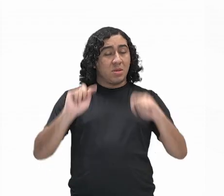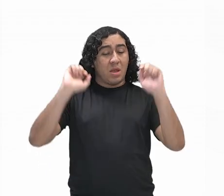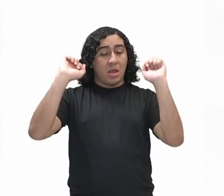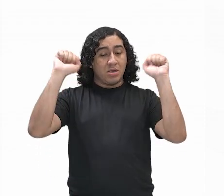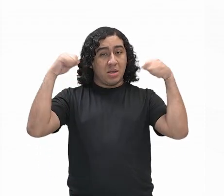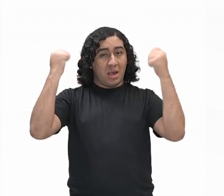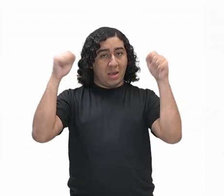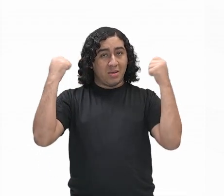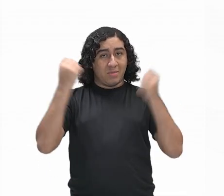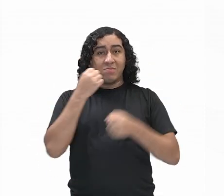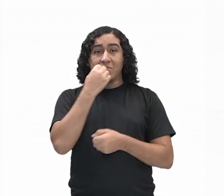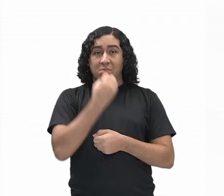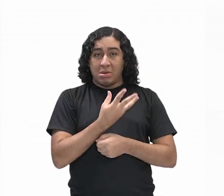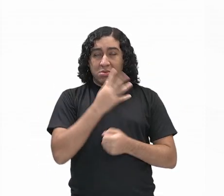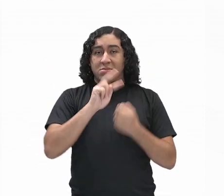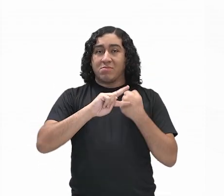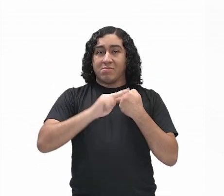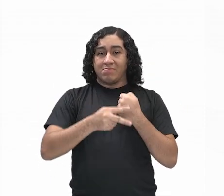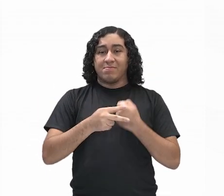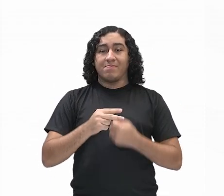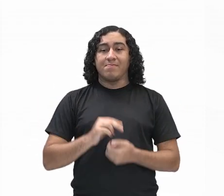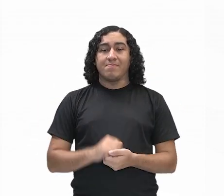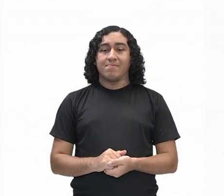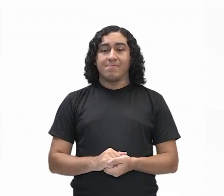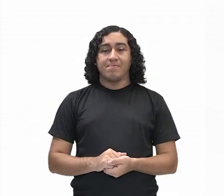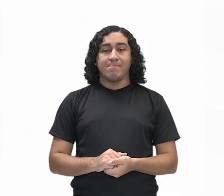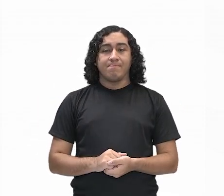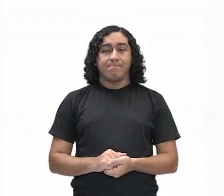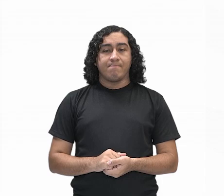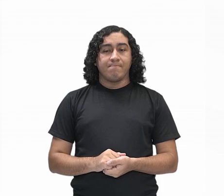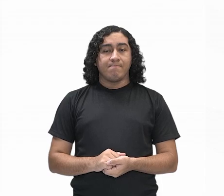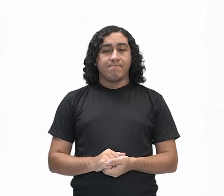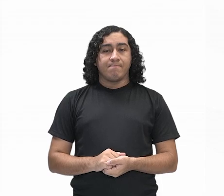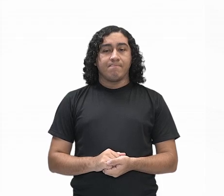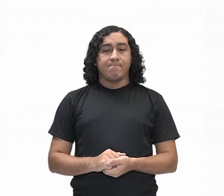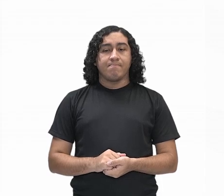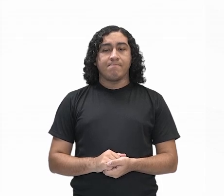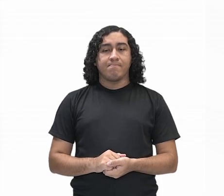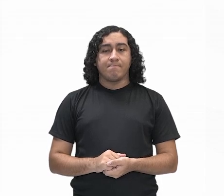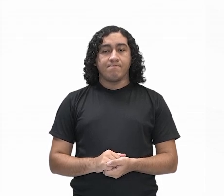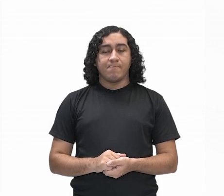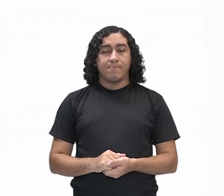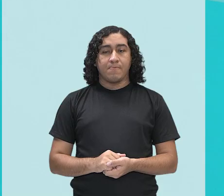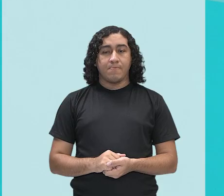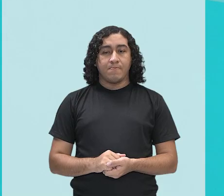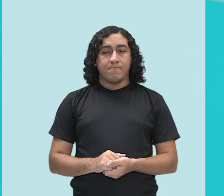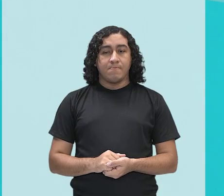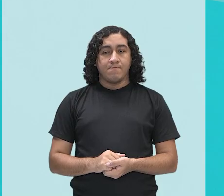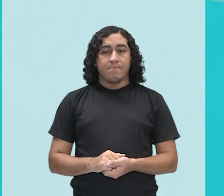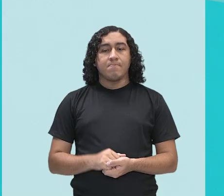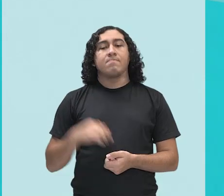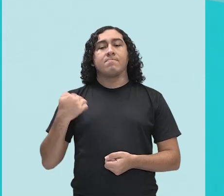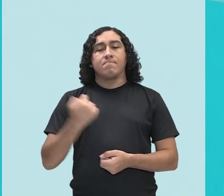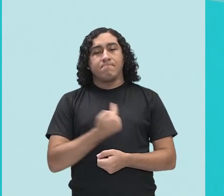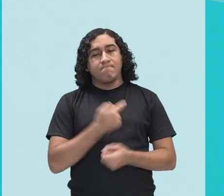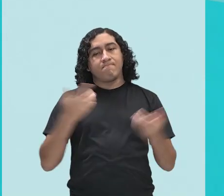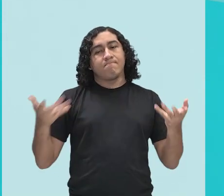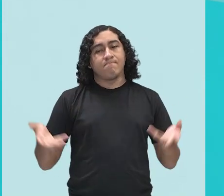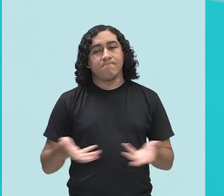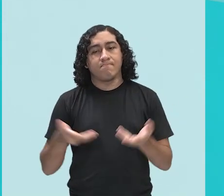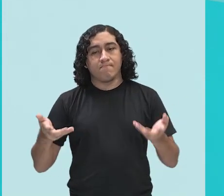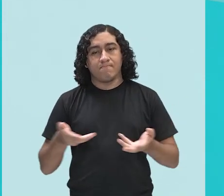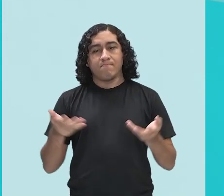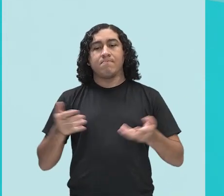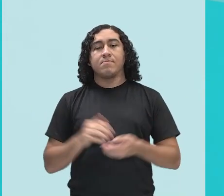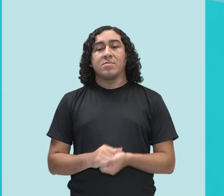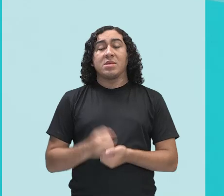pode trazer de bom para a gente. Então, por isso mesmo, a gente incentiva bastante